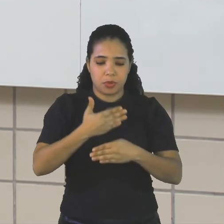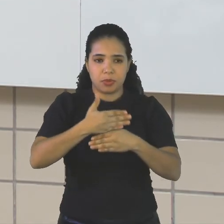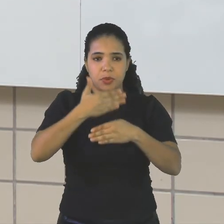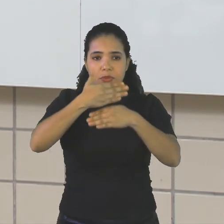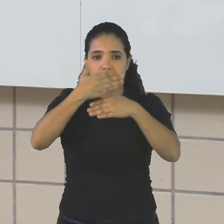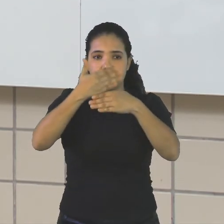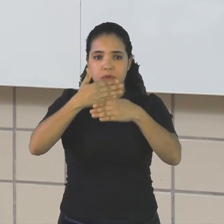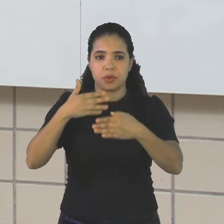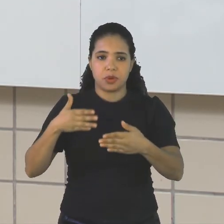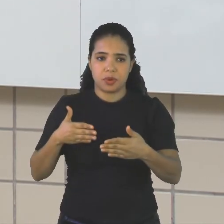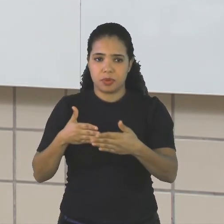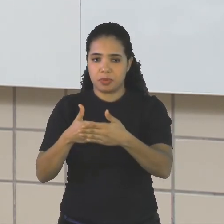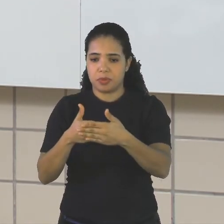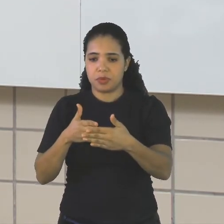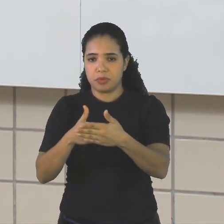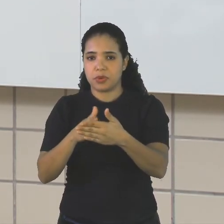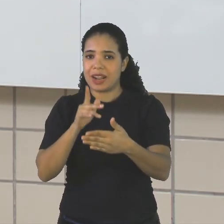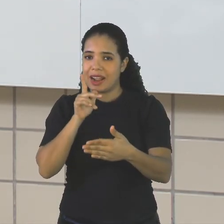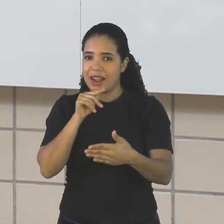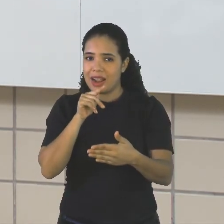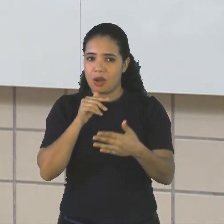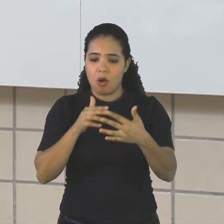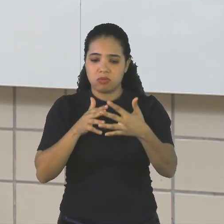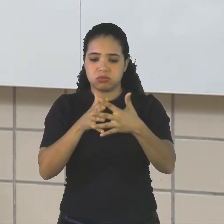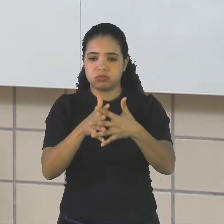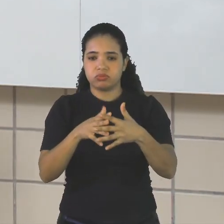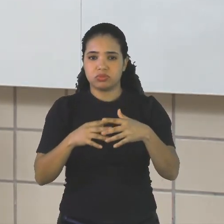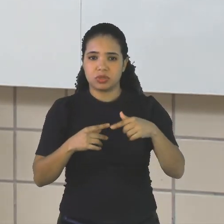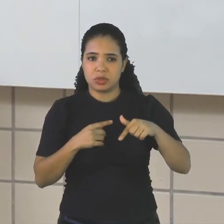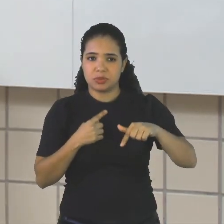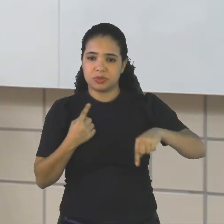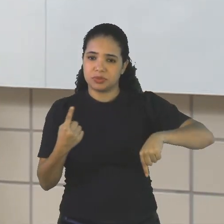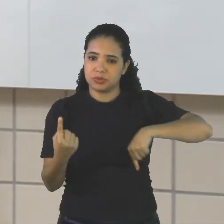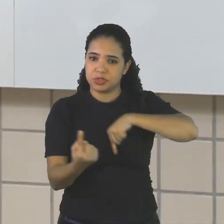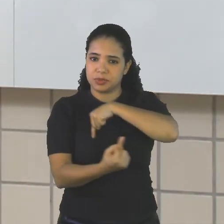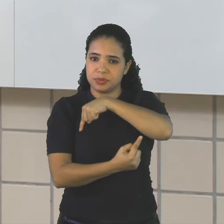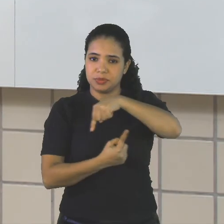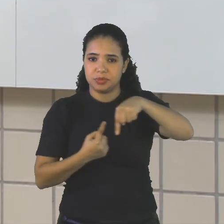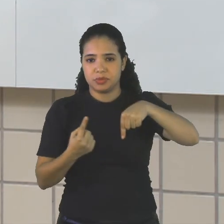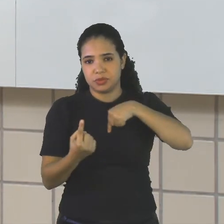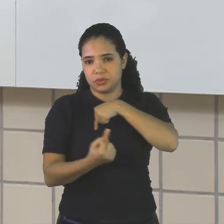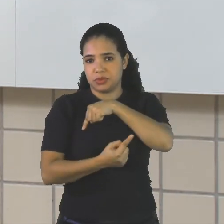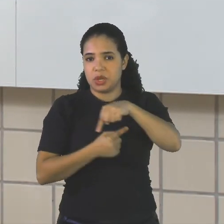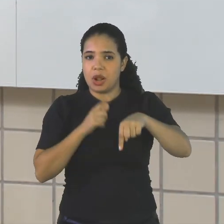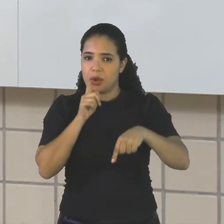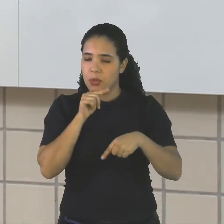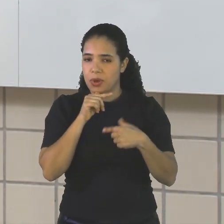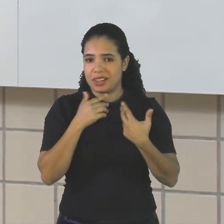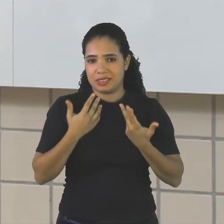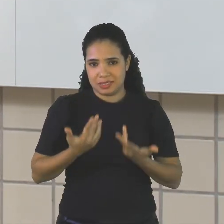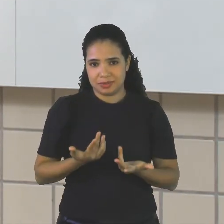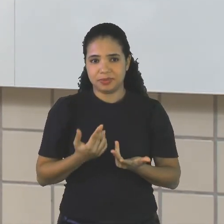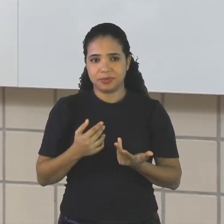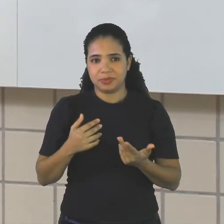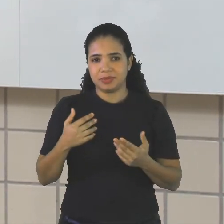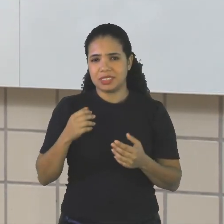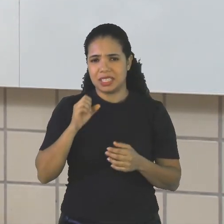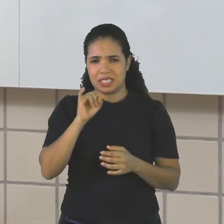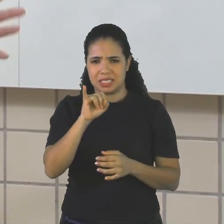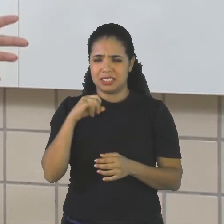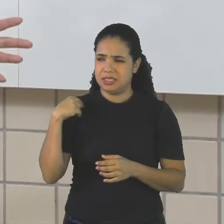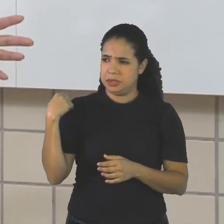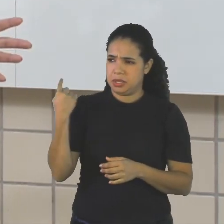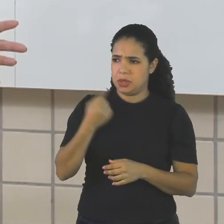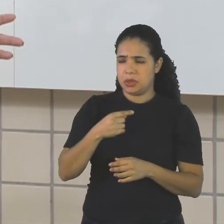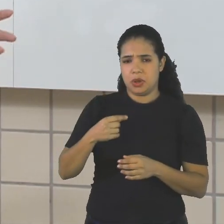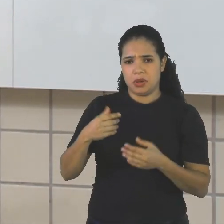ser construída. A gente teve noção do tamanho da destruição porque ela estourou. E se por acaso ela não tivesse estourado, estaria